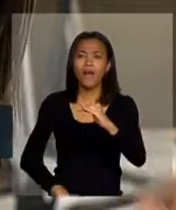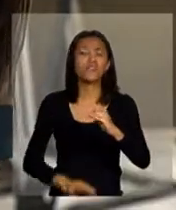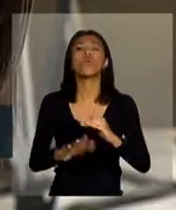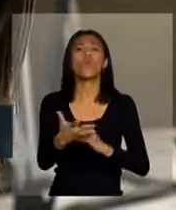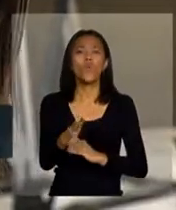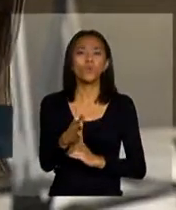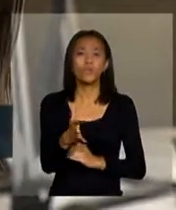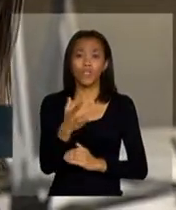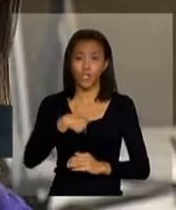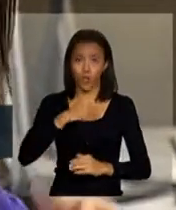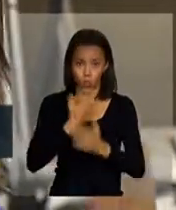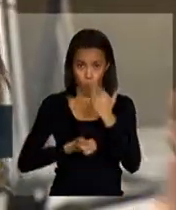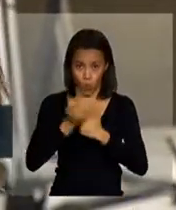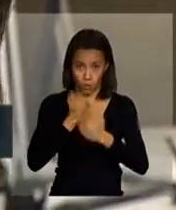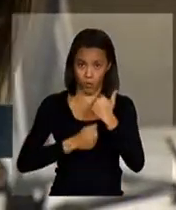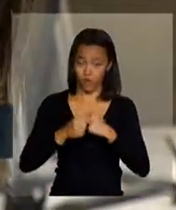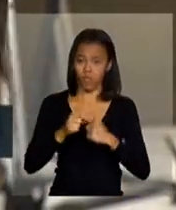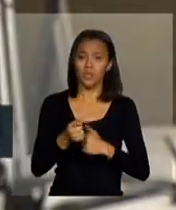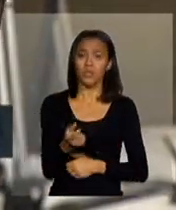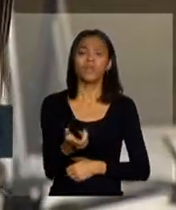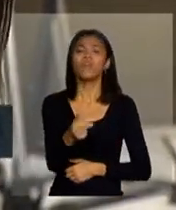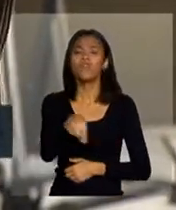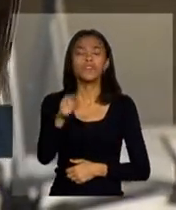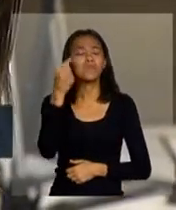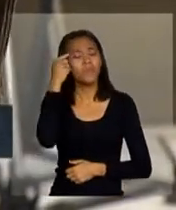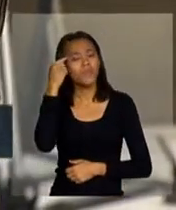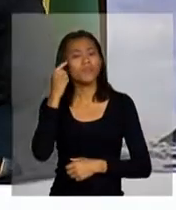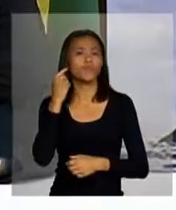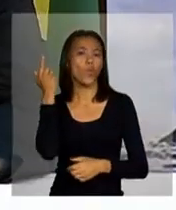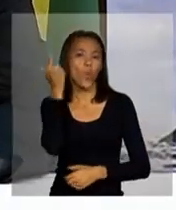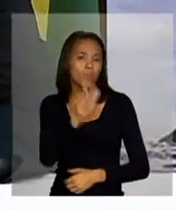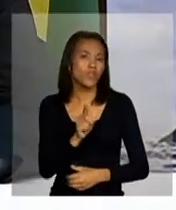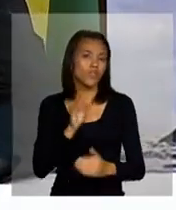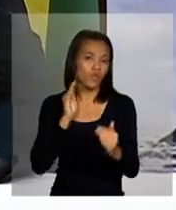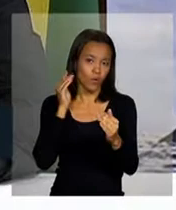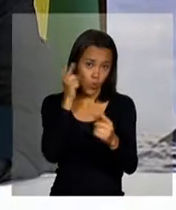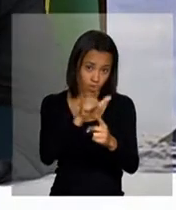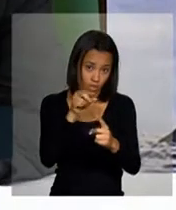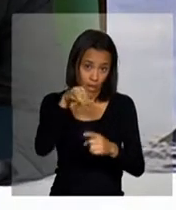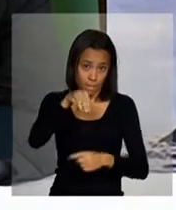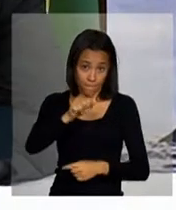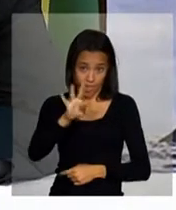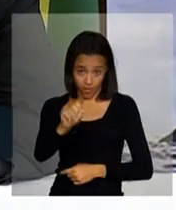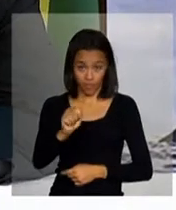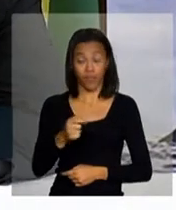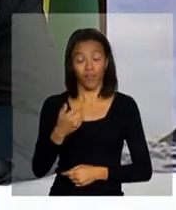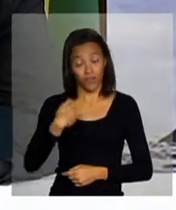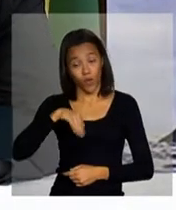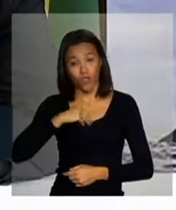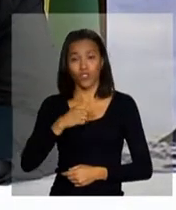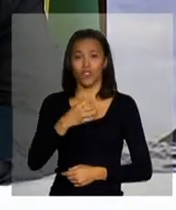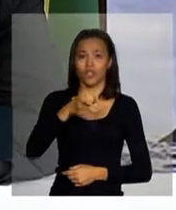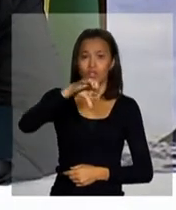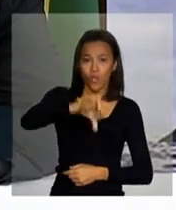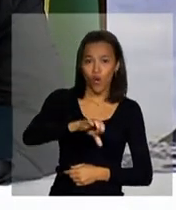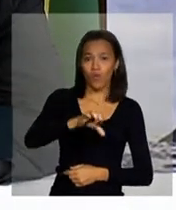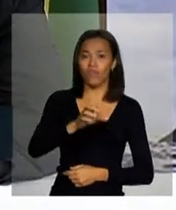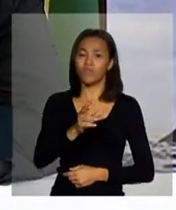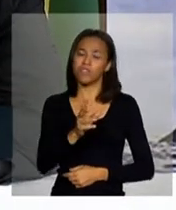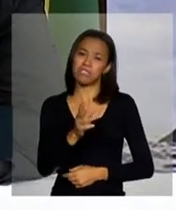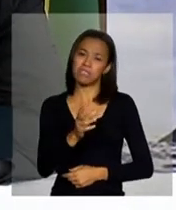nosso consumo hoje e a quanto vocês pretendem chegar. Olha, o nosso consumo é realmente muito baixo,